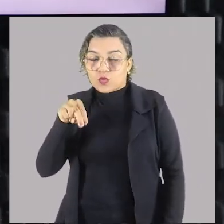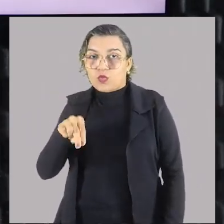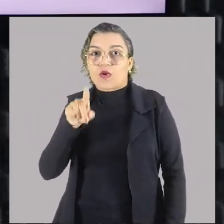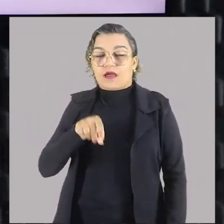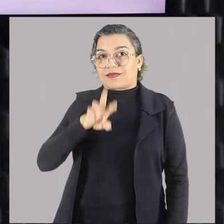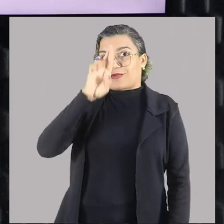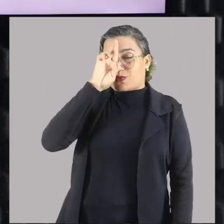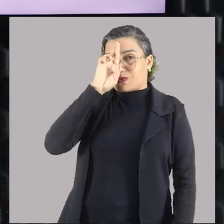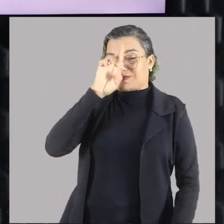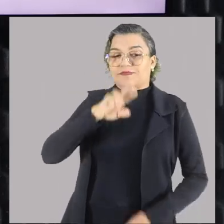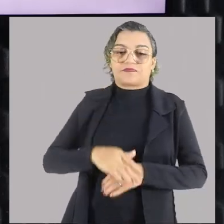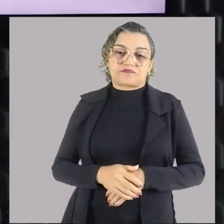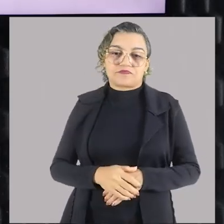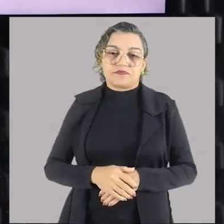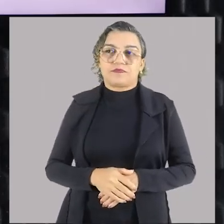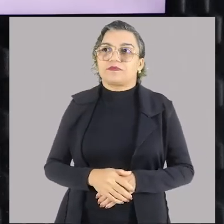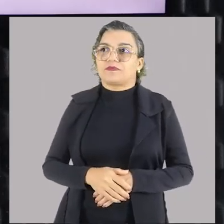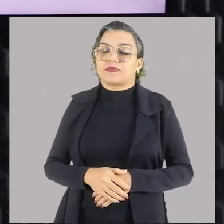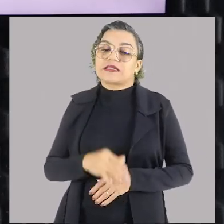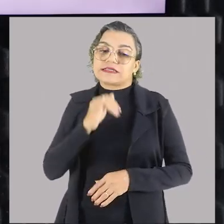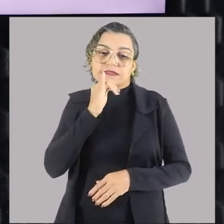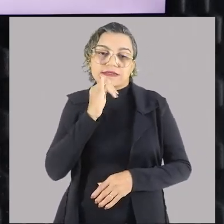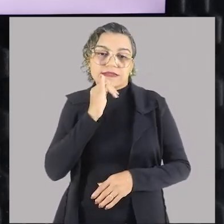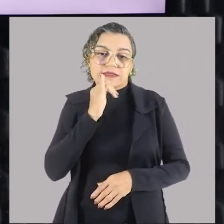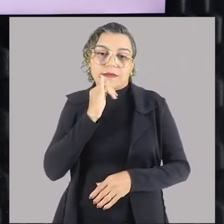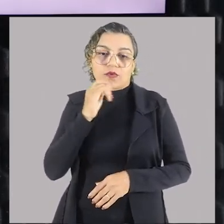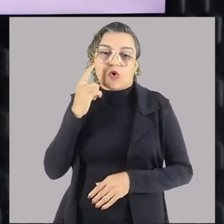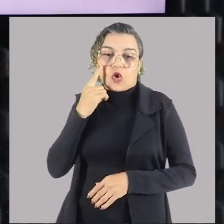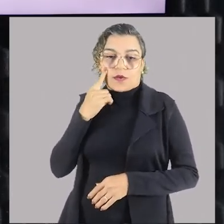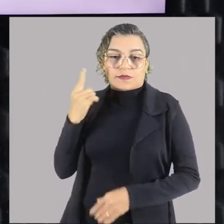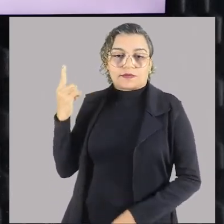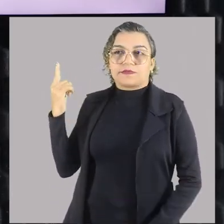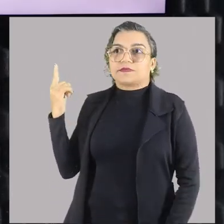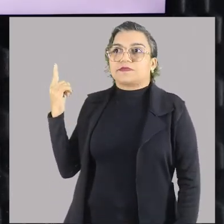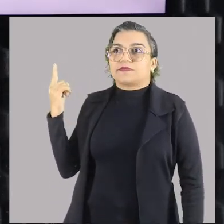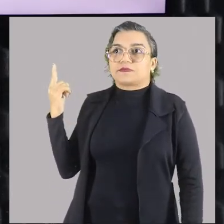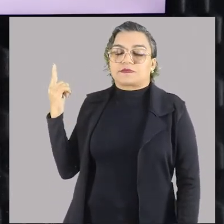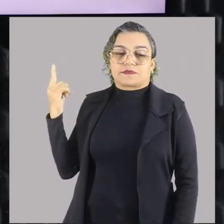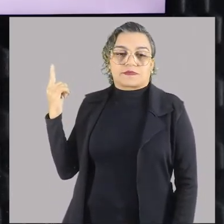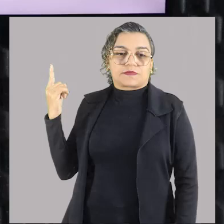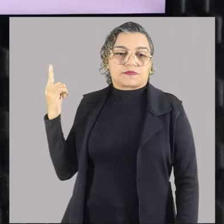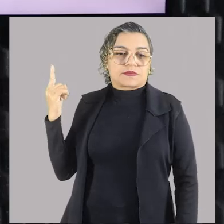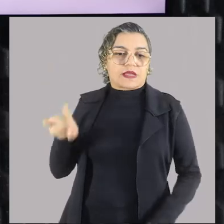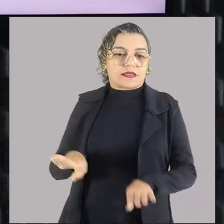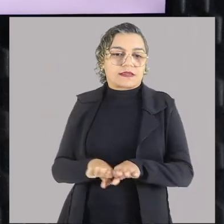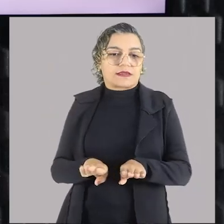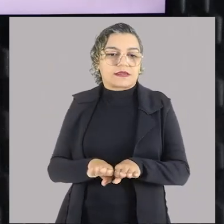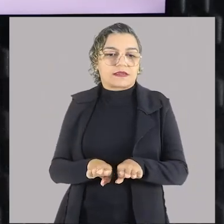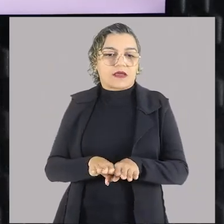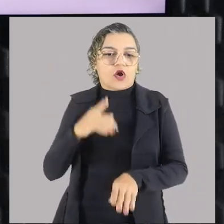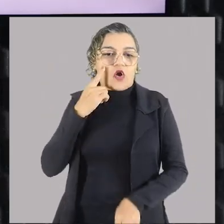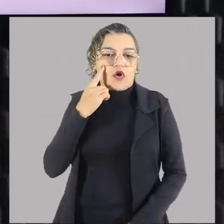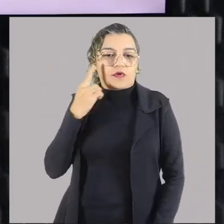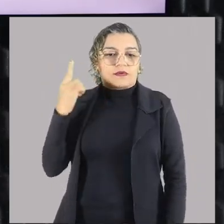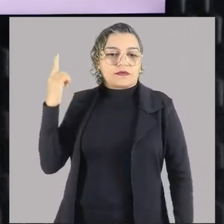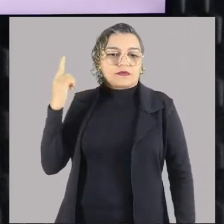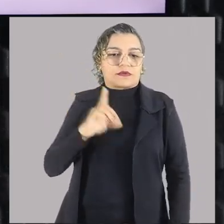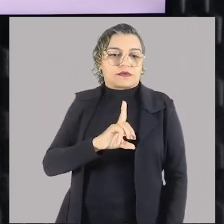noite, midnight, que é a meia-noite. Bom, aí nós temos dawn e temos o